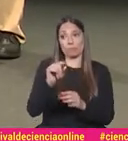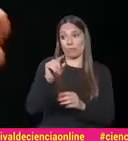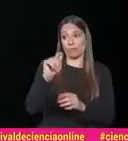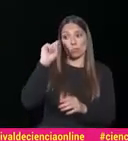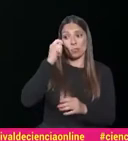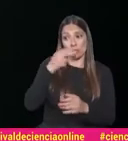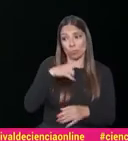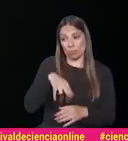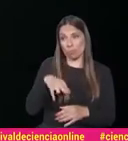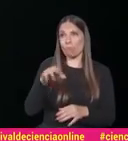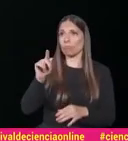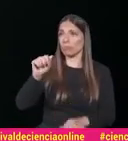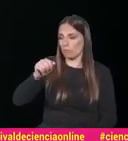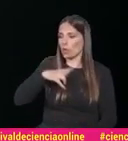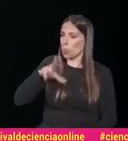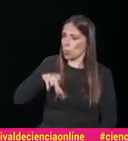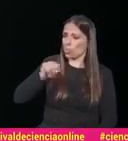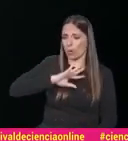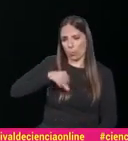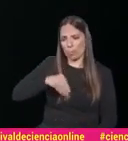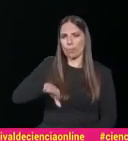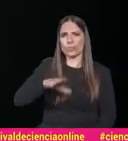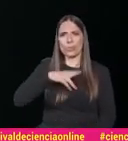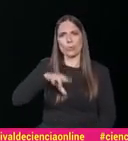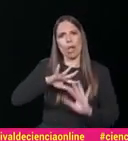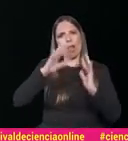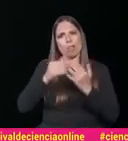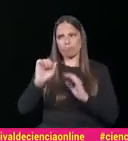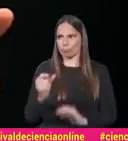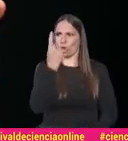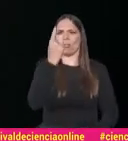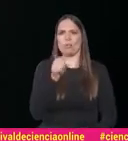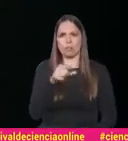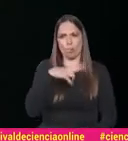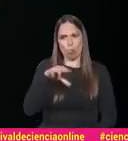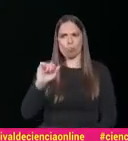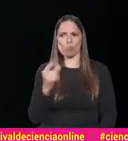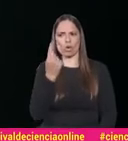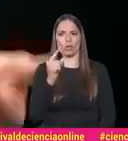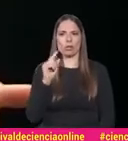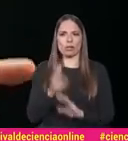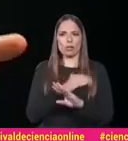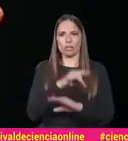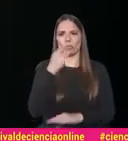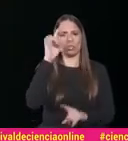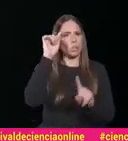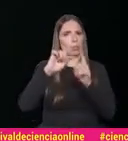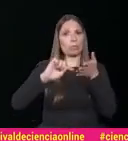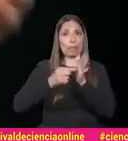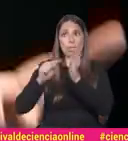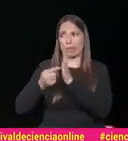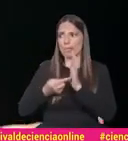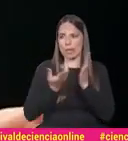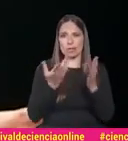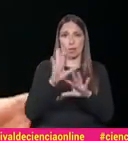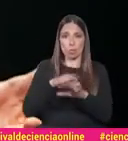afetar também. Em Portugal e no mundo, mas em Portugal de uma forma particularmente inédita, como disse, sobretudo para testar, porque sobretudo